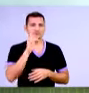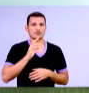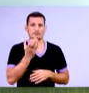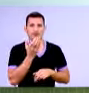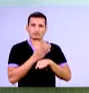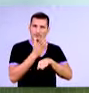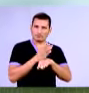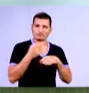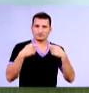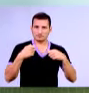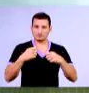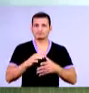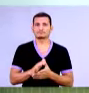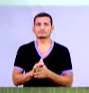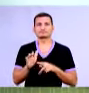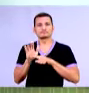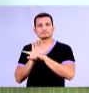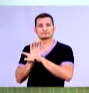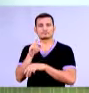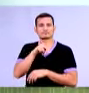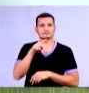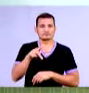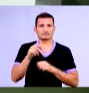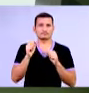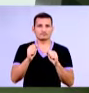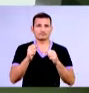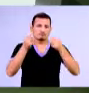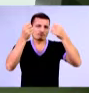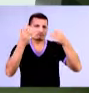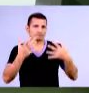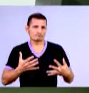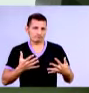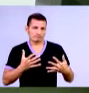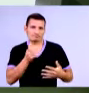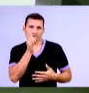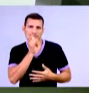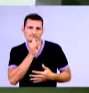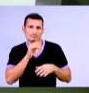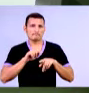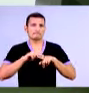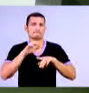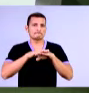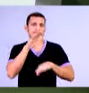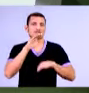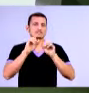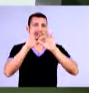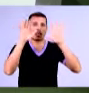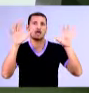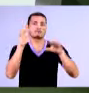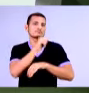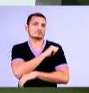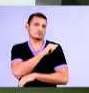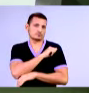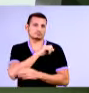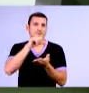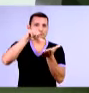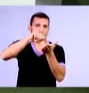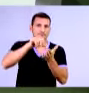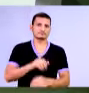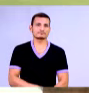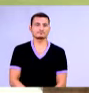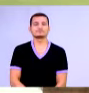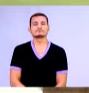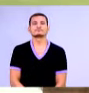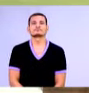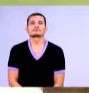né? Professor Fábio, nós podemos exemplificar esses requisitos de uma maneira mais clara para o nosso aluno que está no polo? Sim,